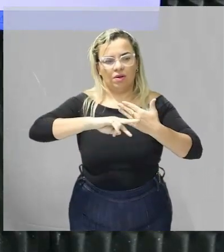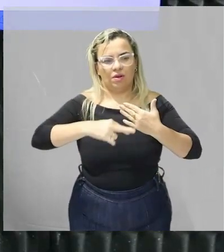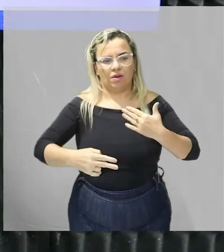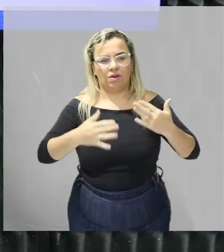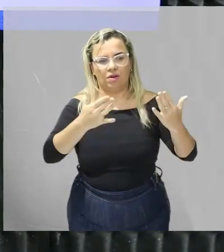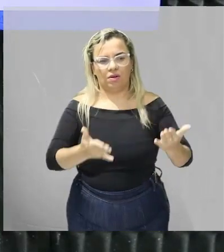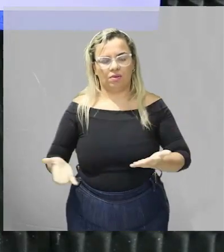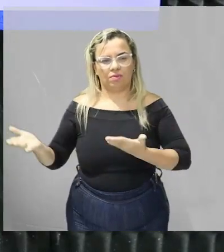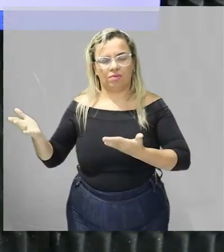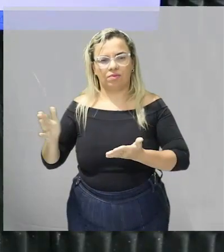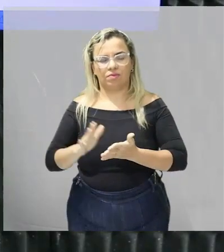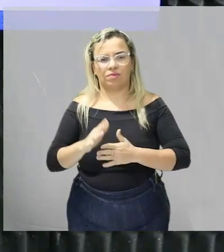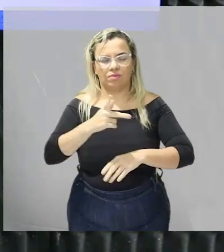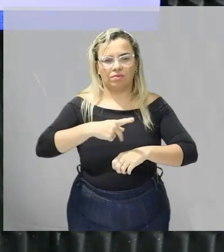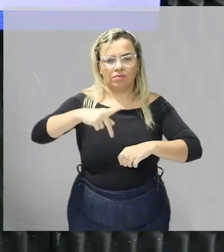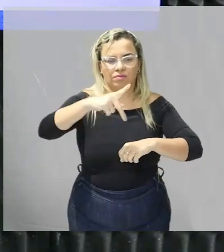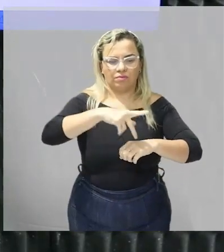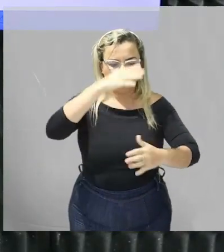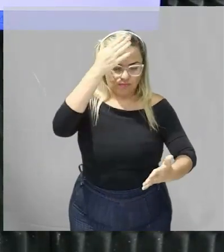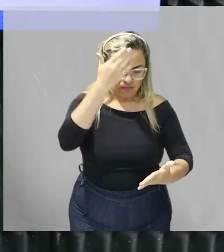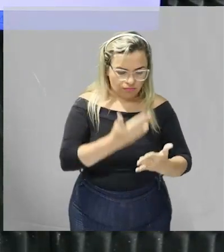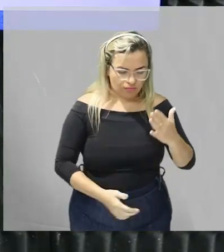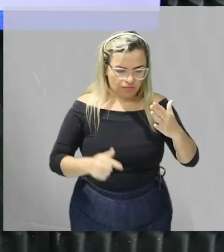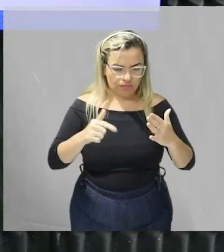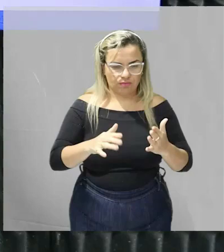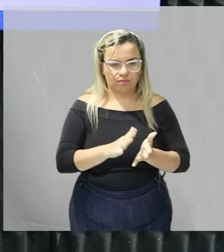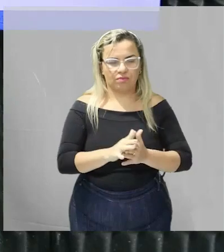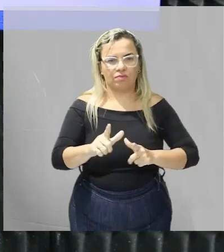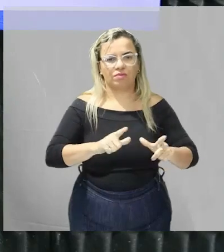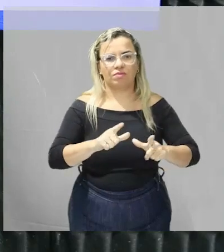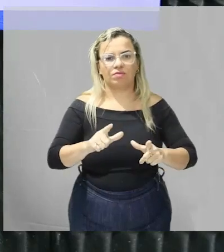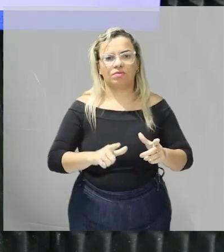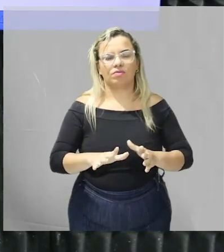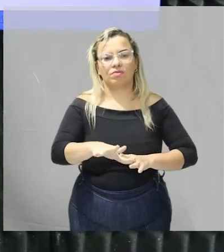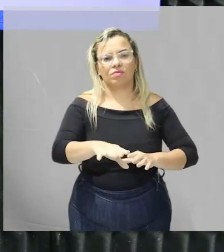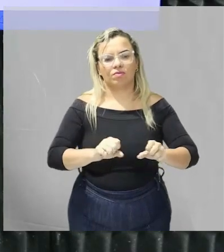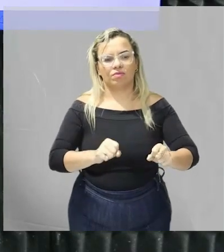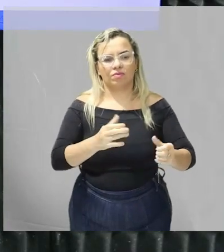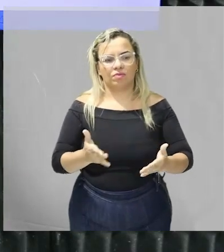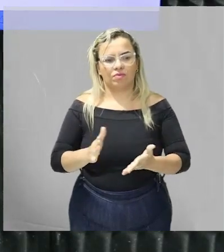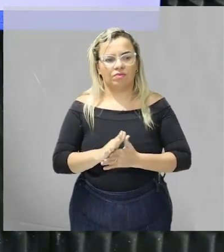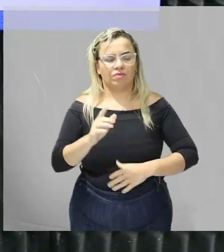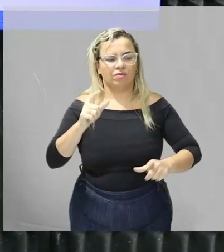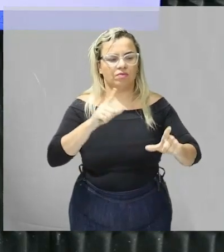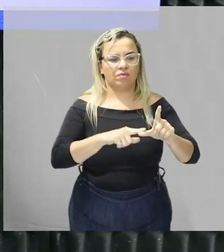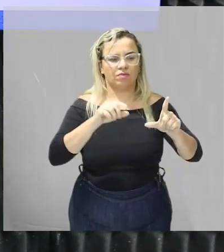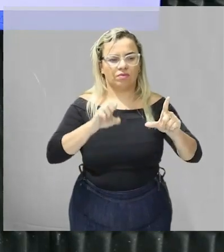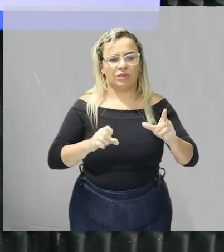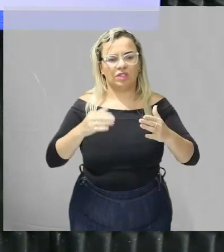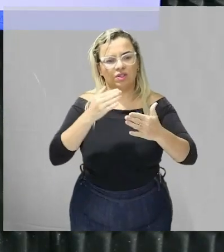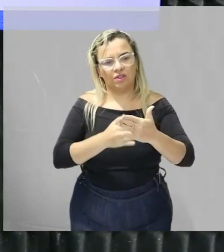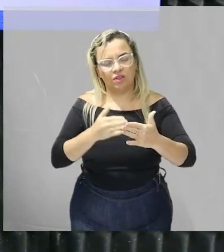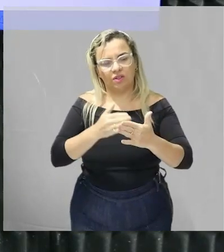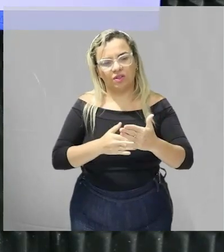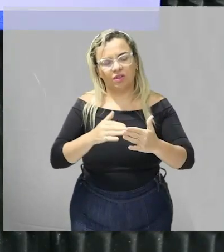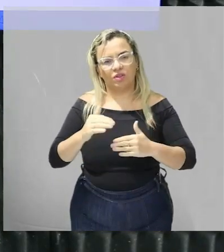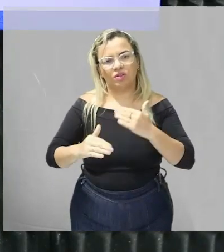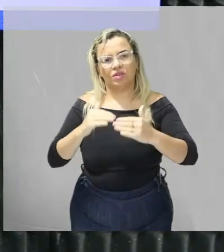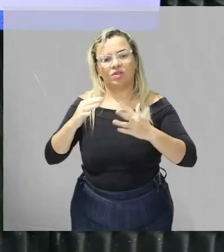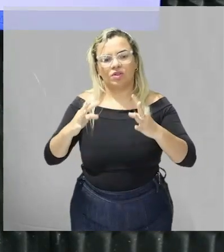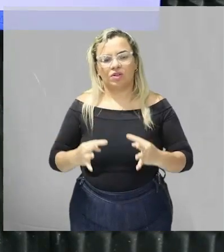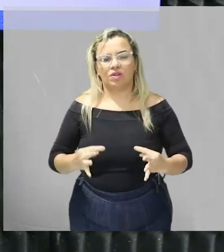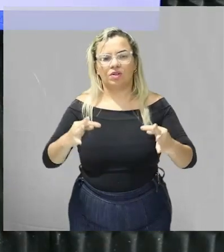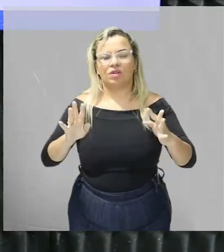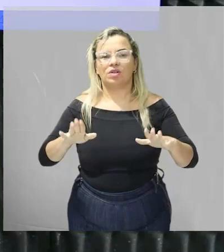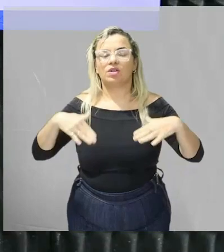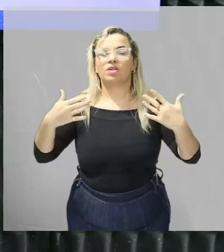direta para esses países que perdem essa mão de obra qualificada é o quê? É restrição do avanço tecnológico. Por quê, Marcos? Quem é que de fato vai